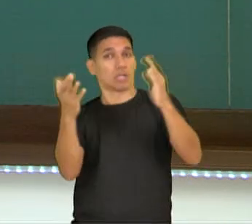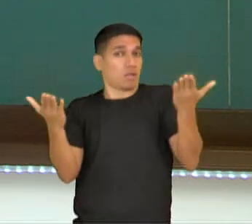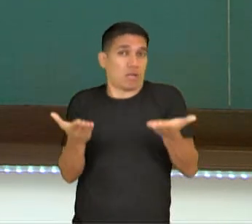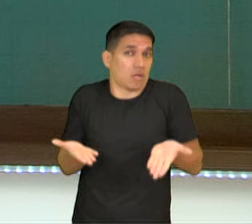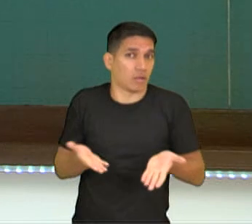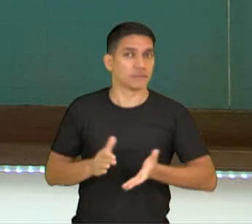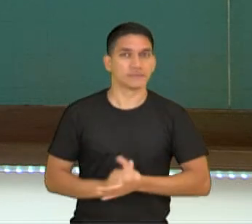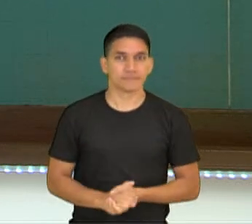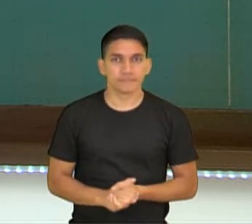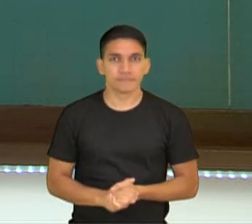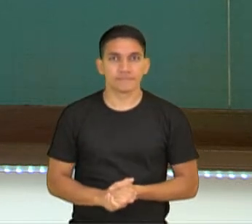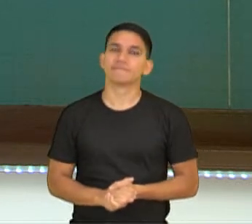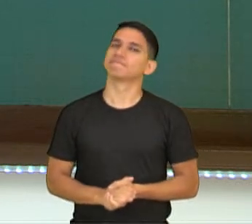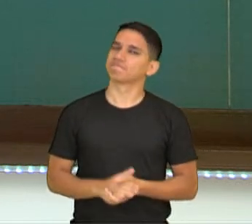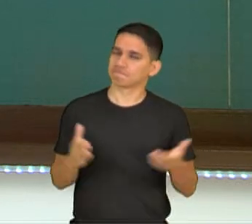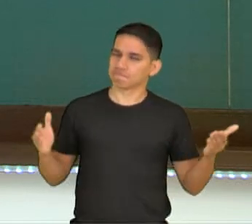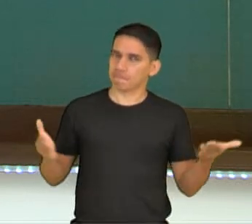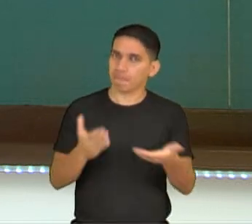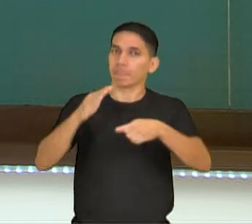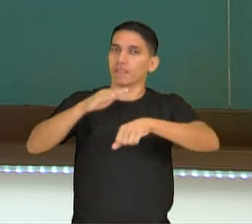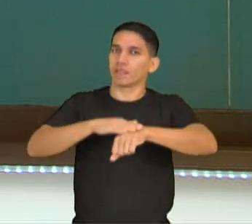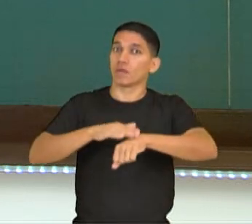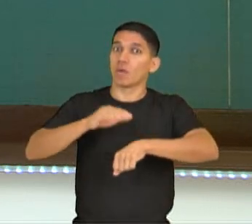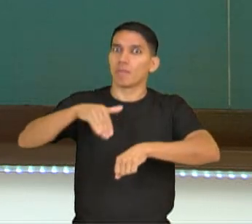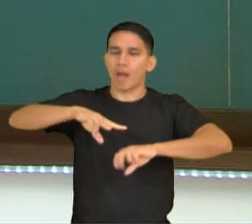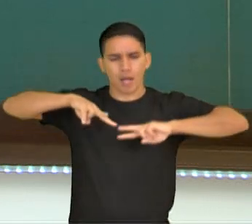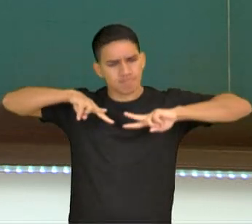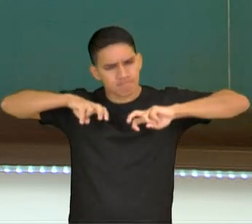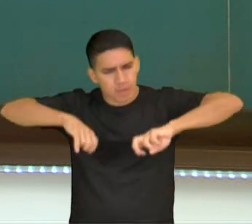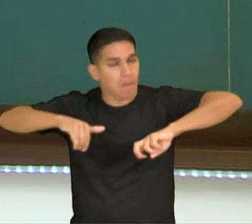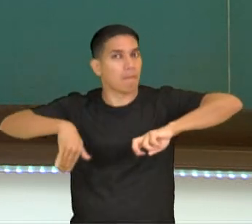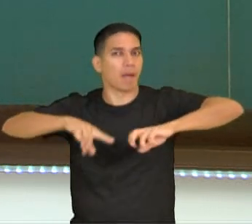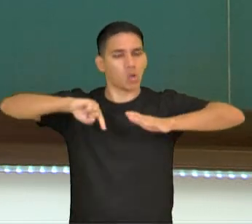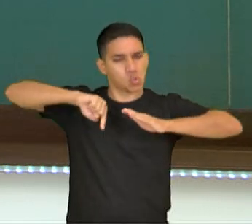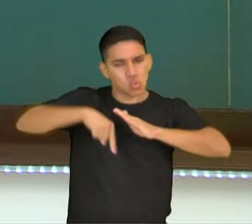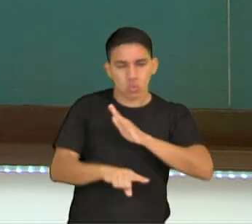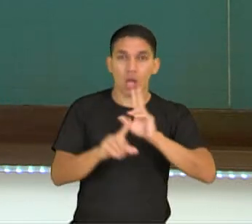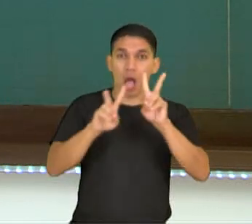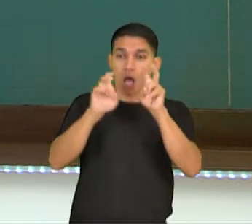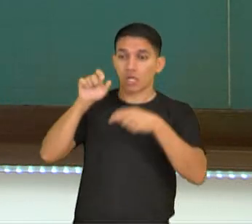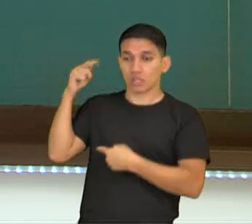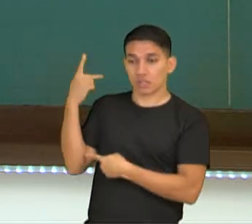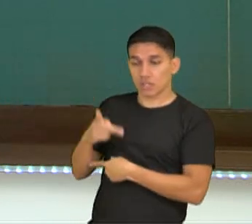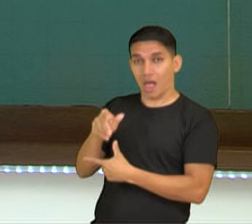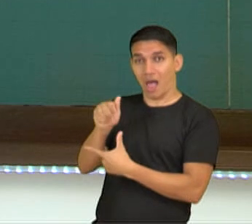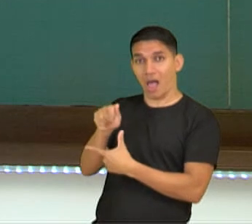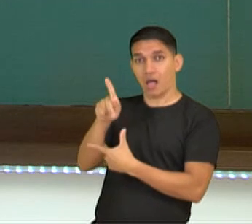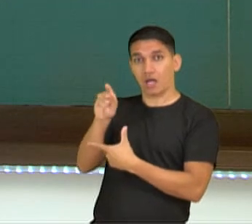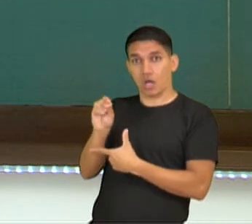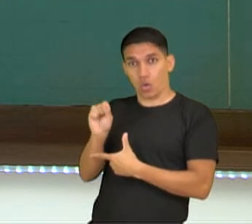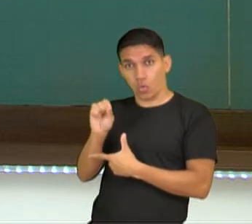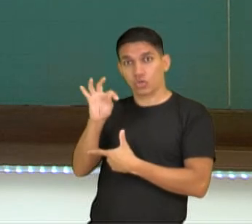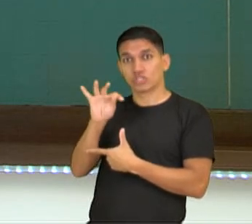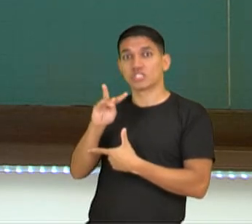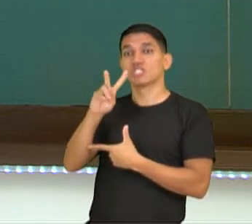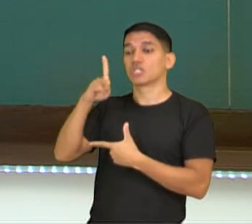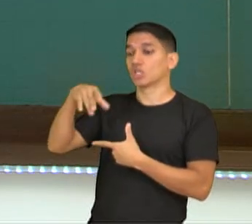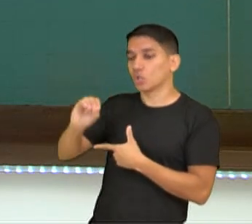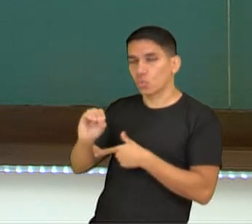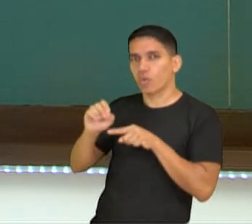essa? Aqui é mais profundo ainda a reflexão de Agostinho. Ele vai levar esse parâmetro